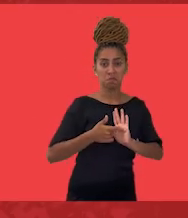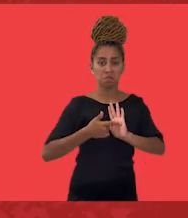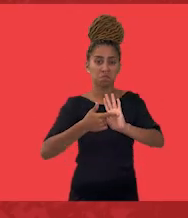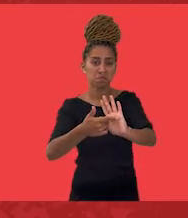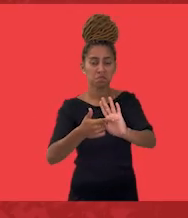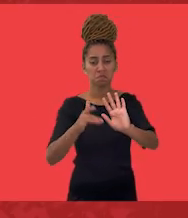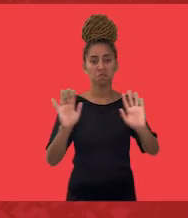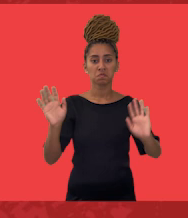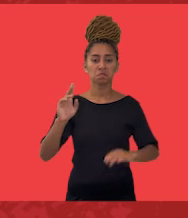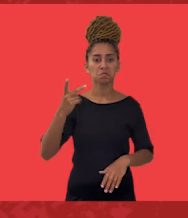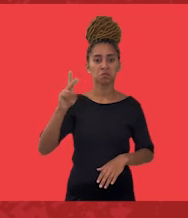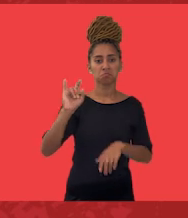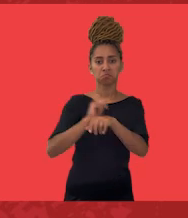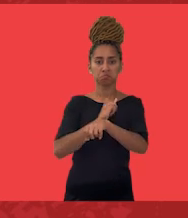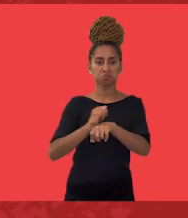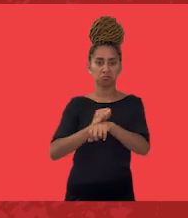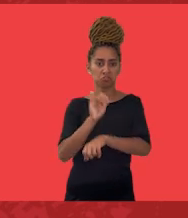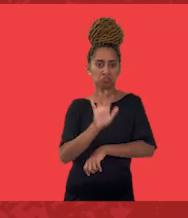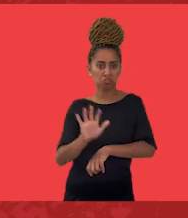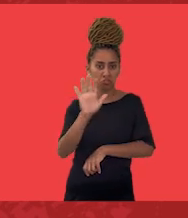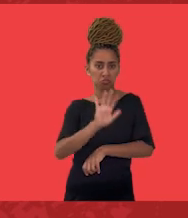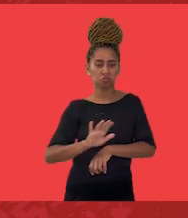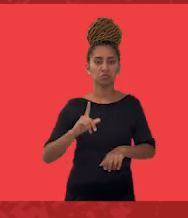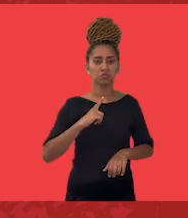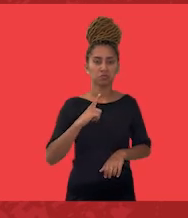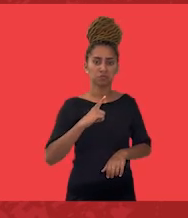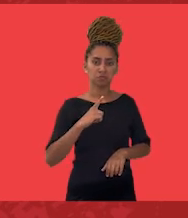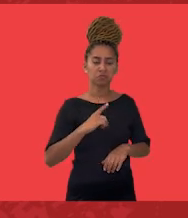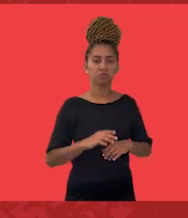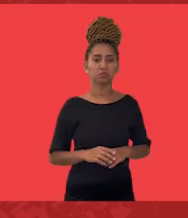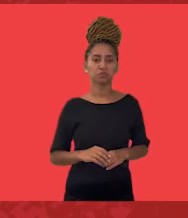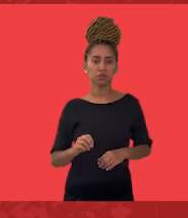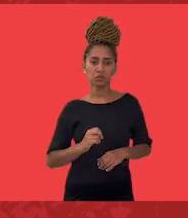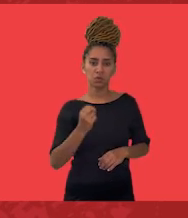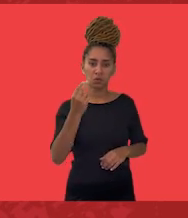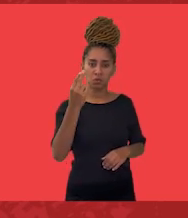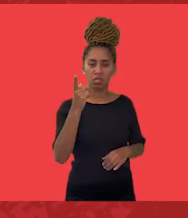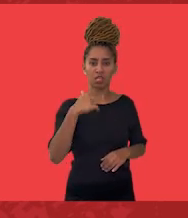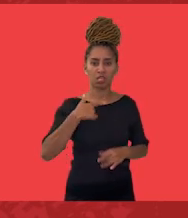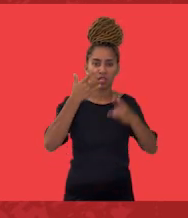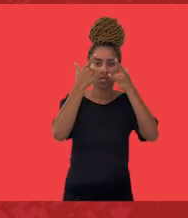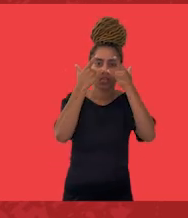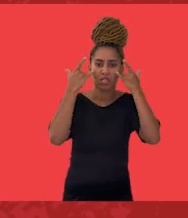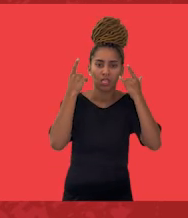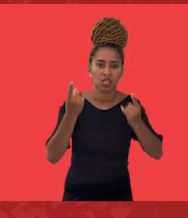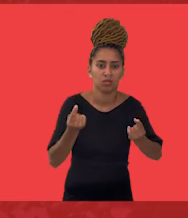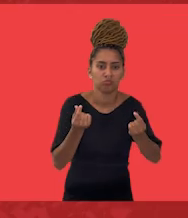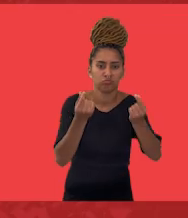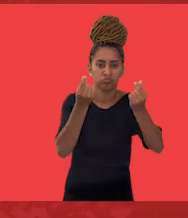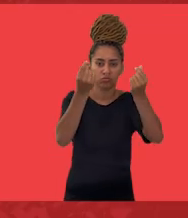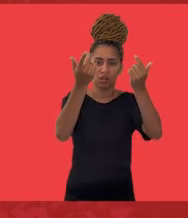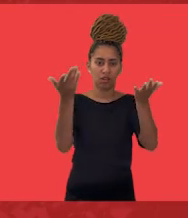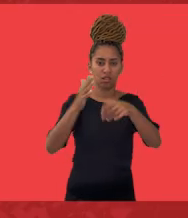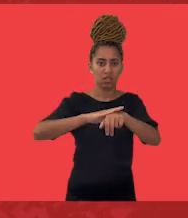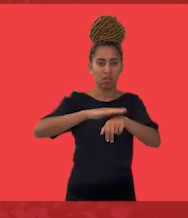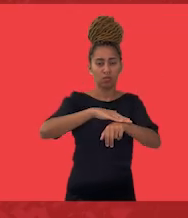bege? Assim, meio médio? A moda agora é ponto de cor. Inauguro